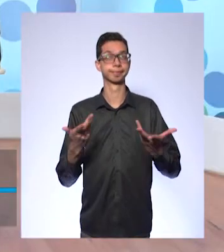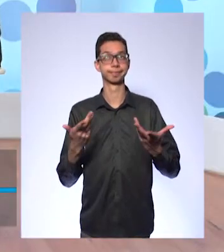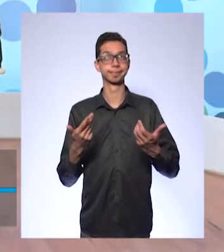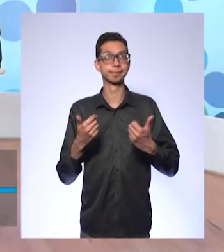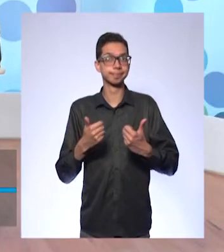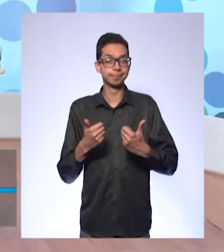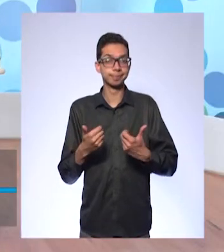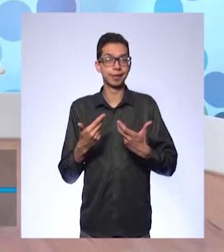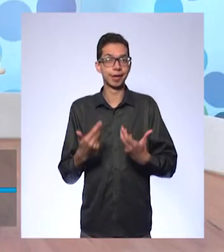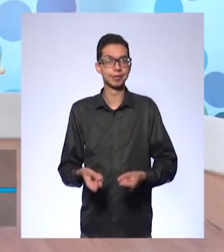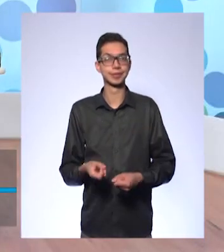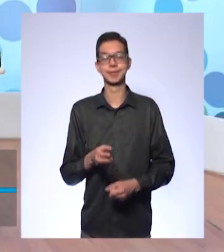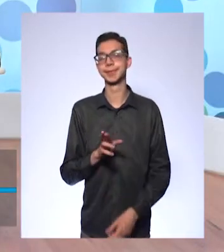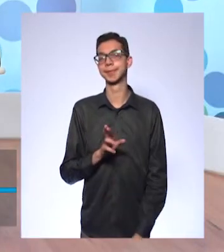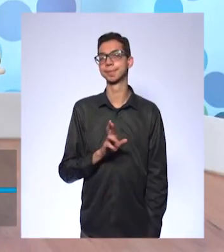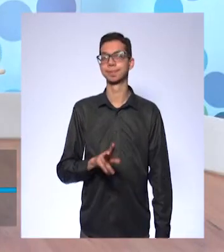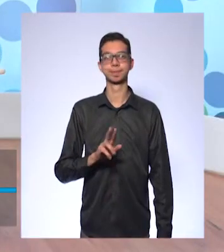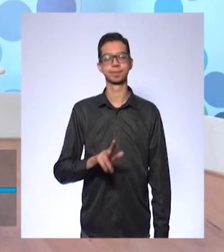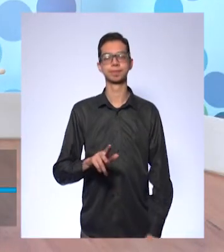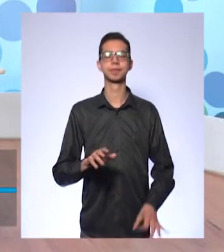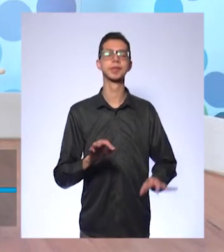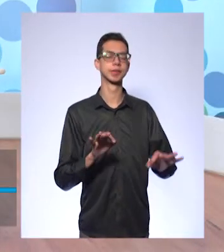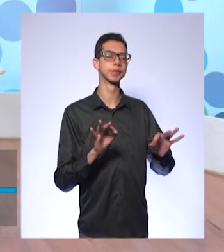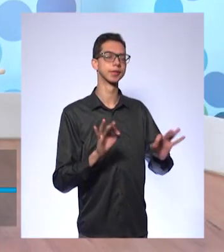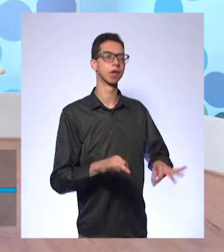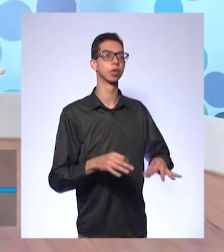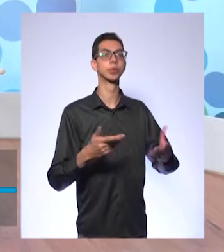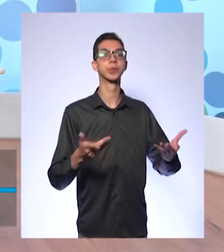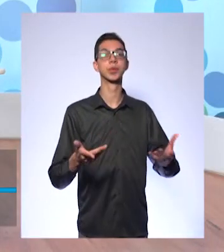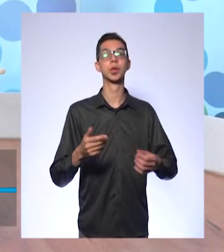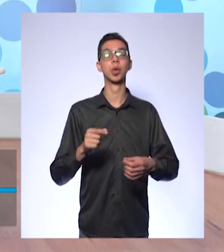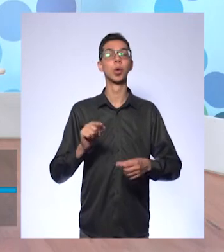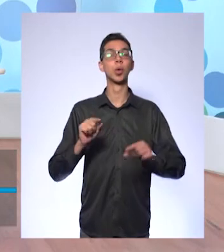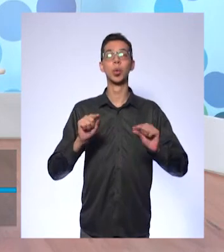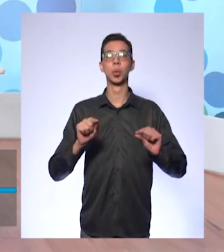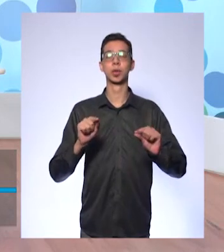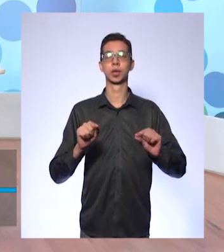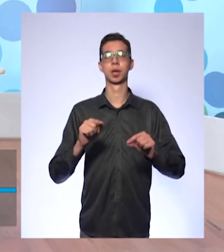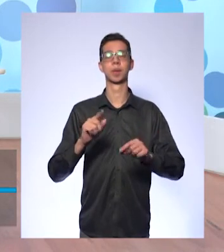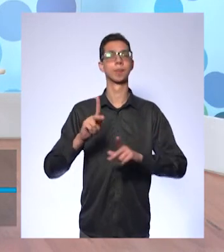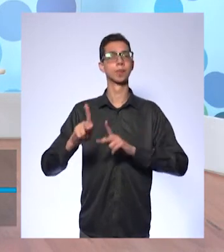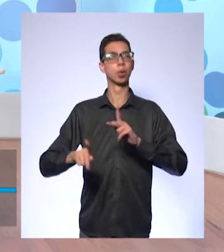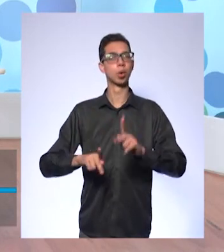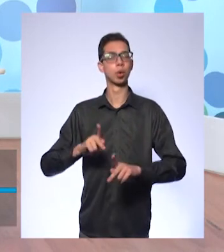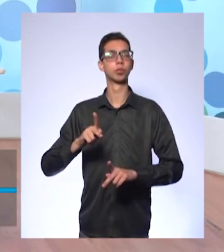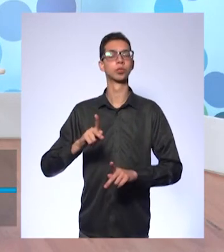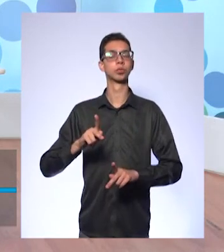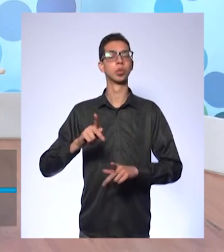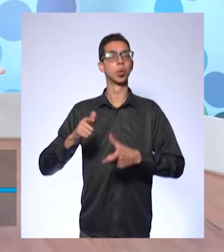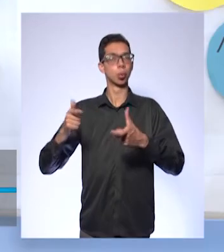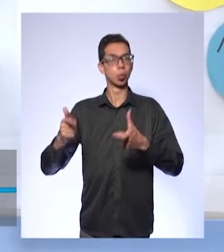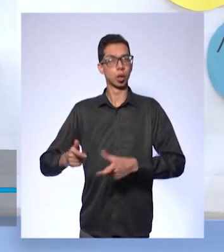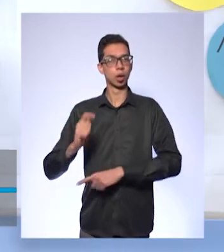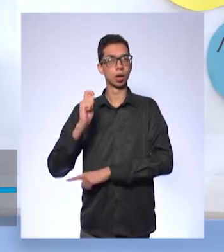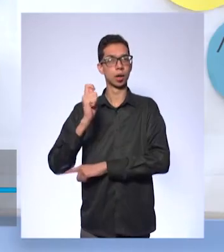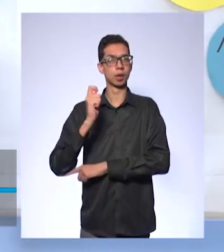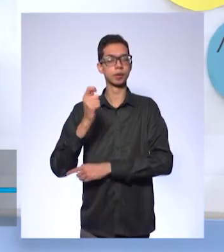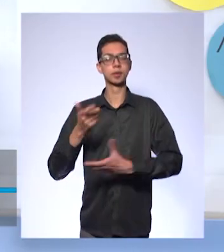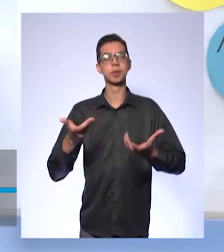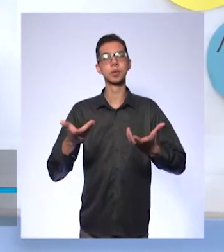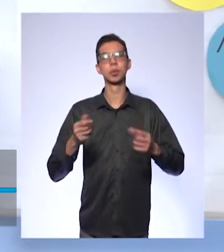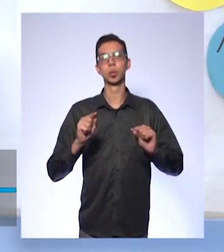Exatamente. Então, assim, o que que os estancieiros queriam? O que que os gaúchos queriam? Uma política econômica que